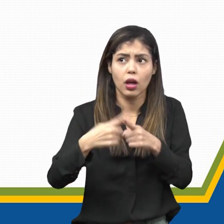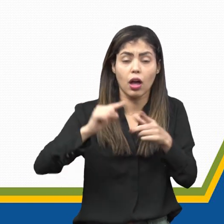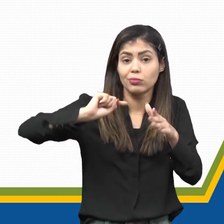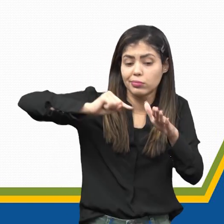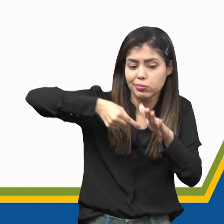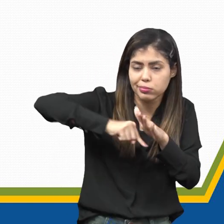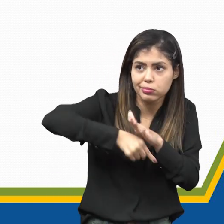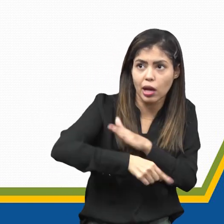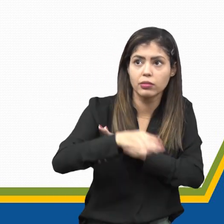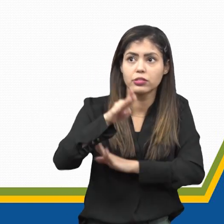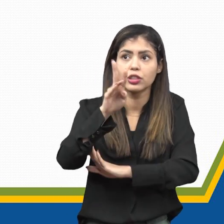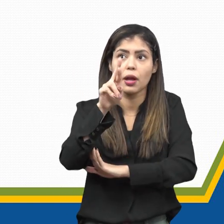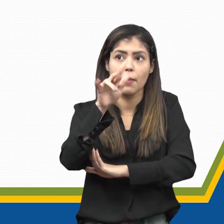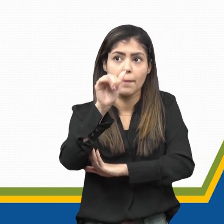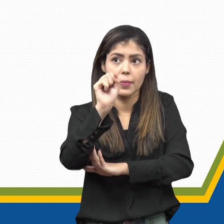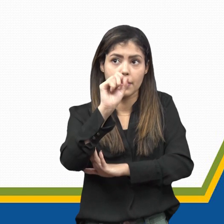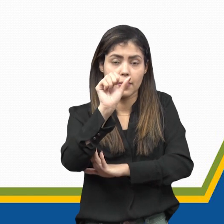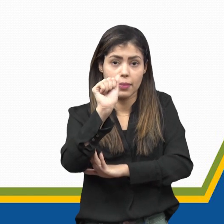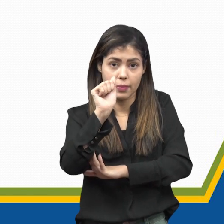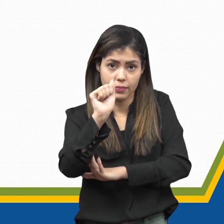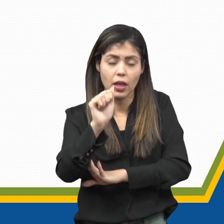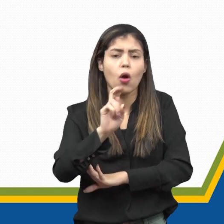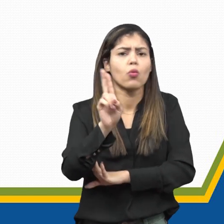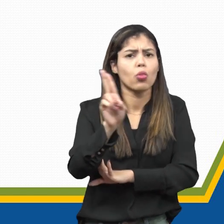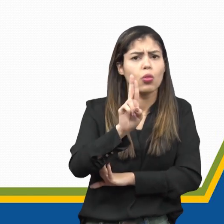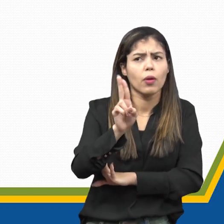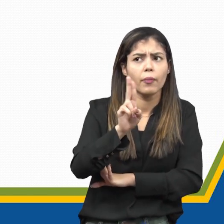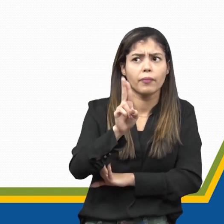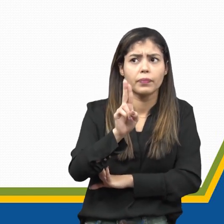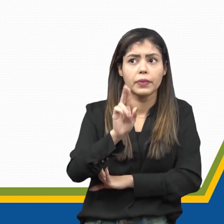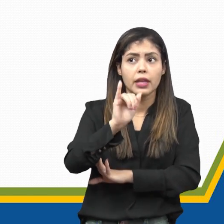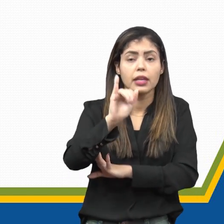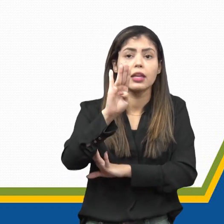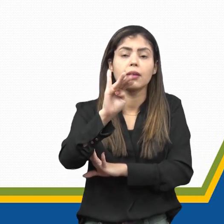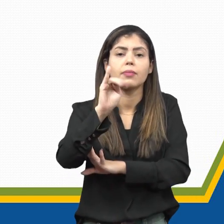seu tronco. Os indígenas a chamavam de